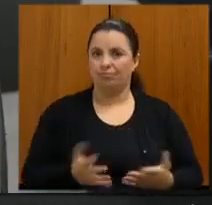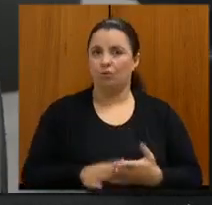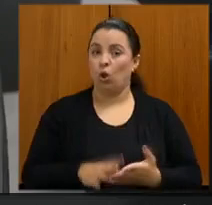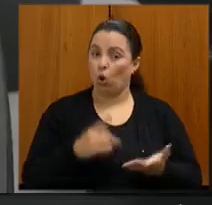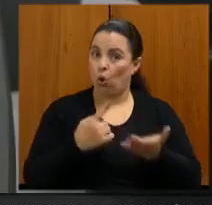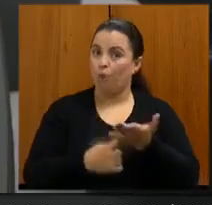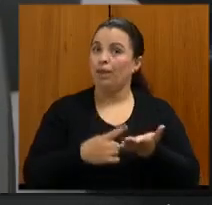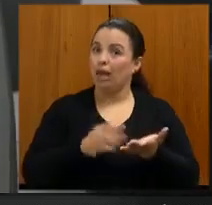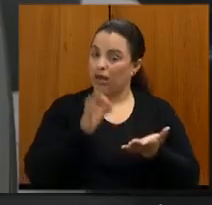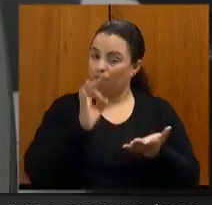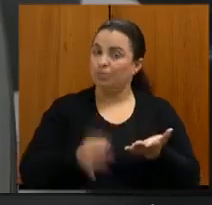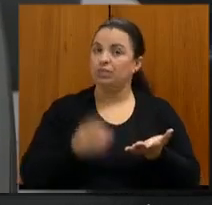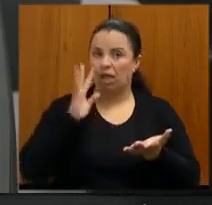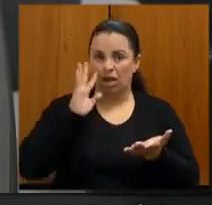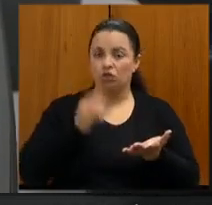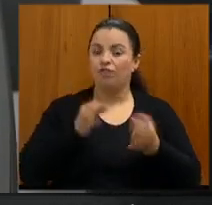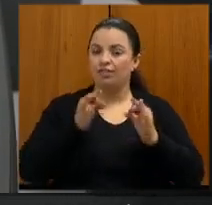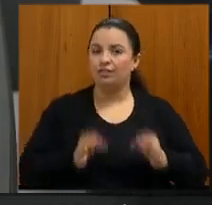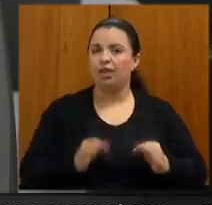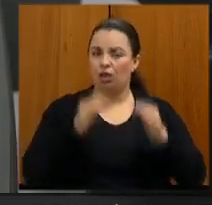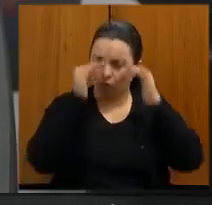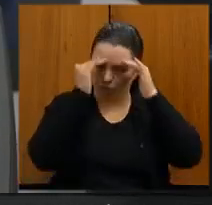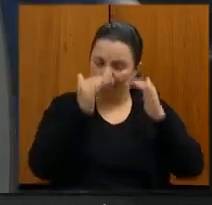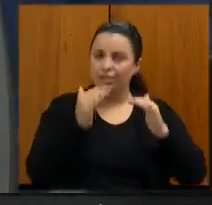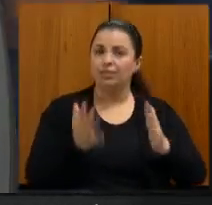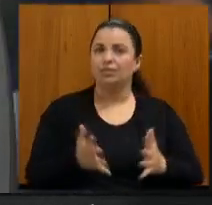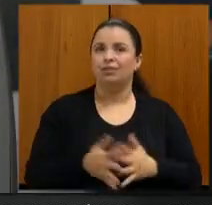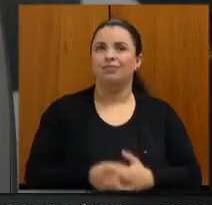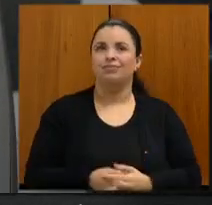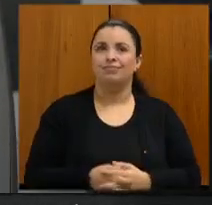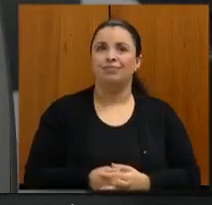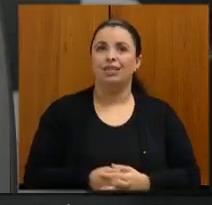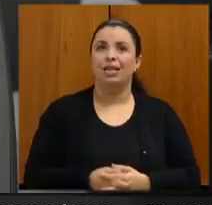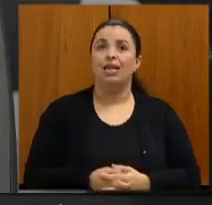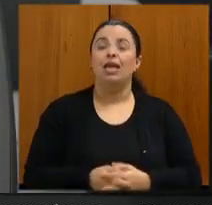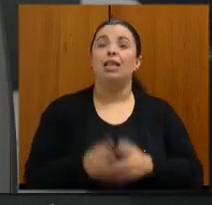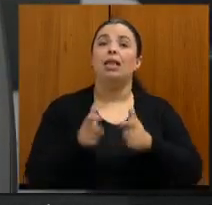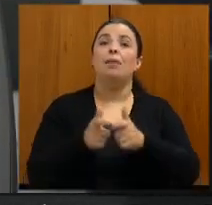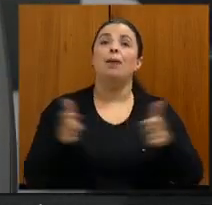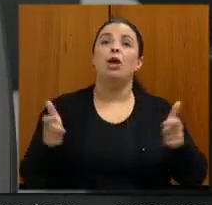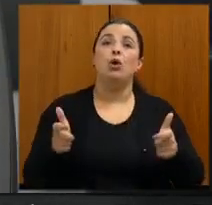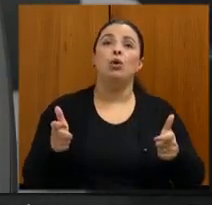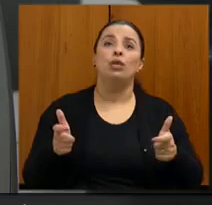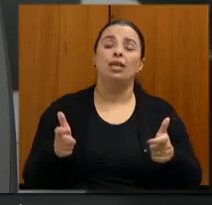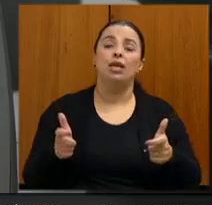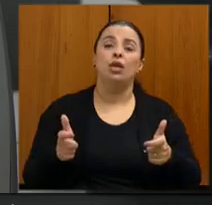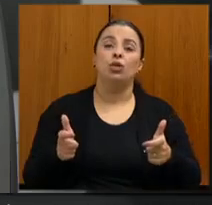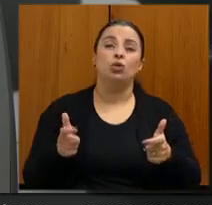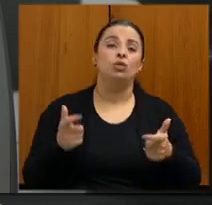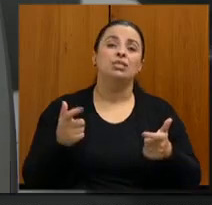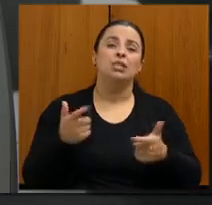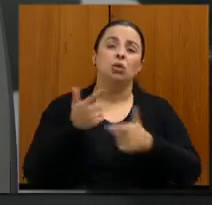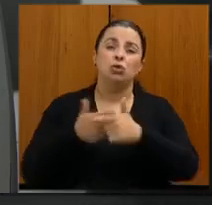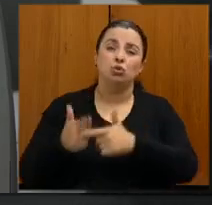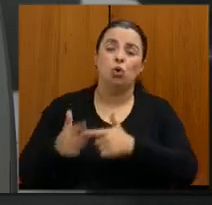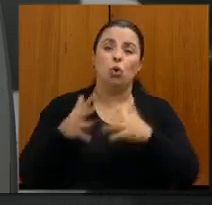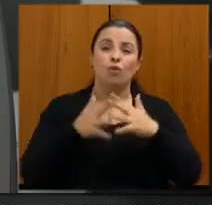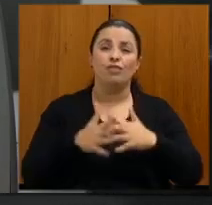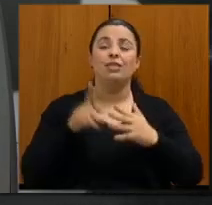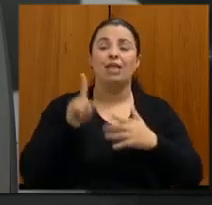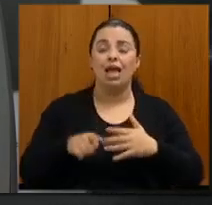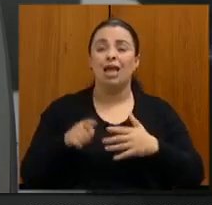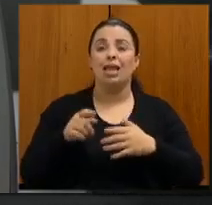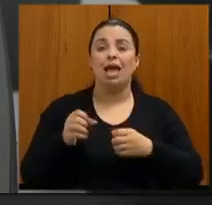eu ouvi essas a maioria dos casos se tá na mesa de água região metropolitana é o que a gente tem lutado demais